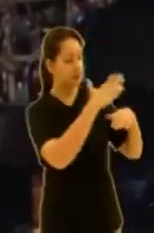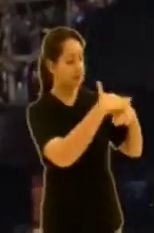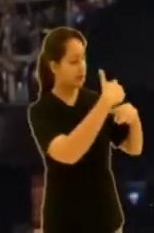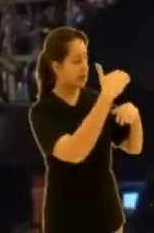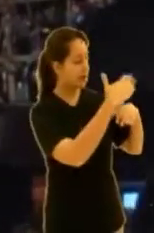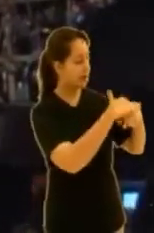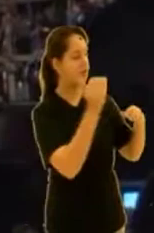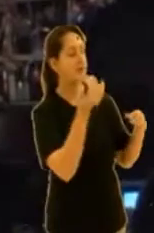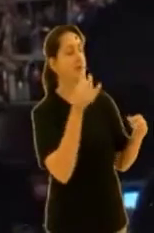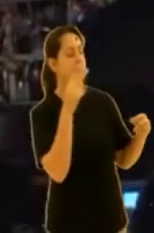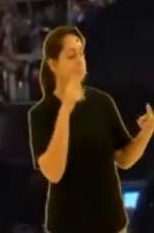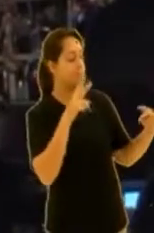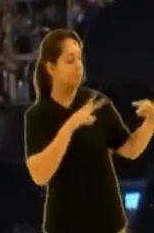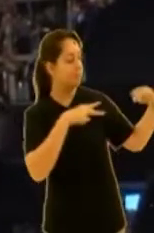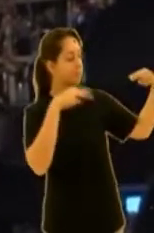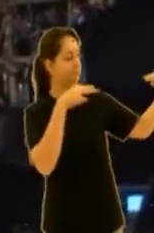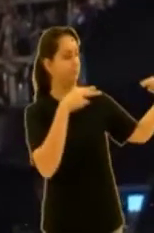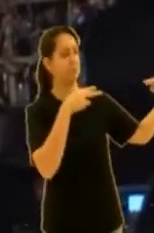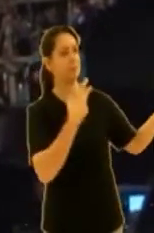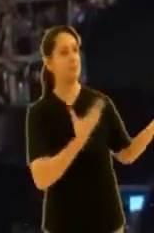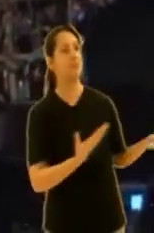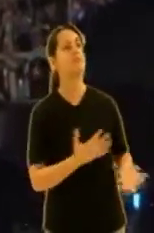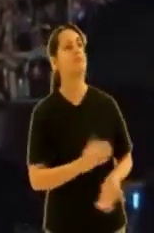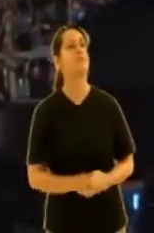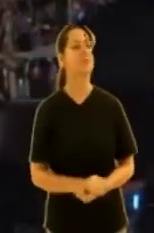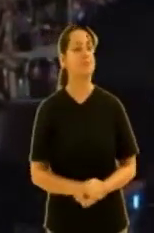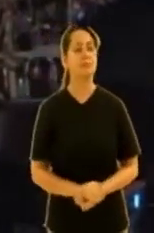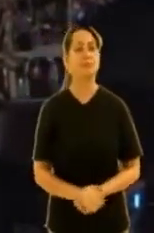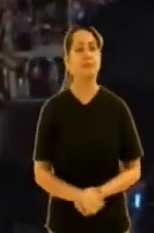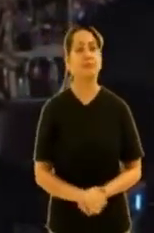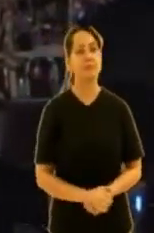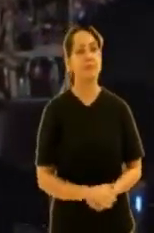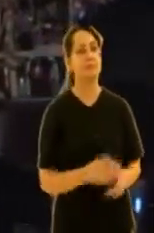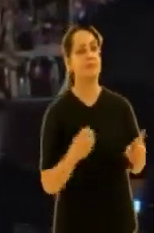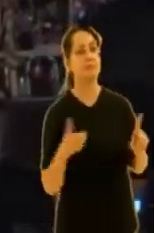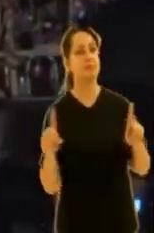carinhoso, instigante, provocante.